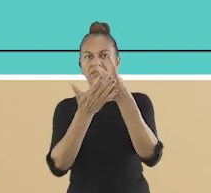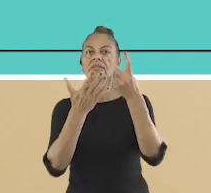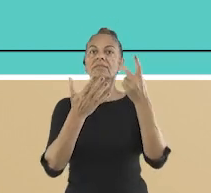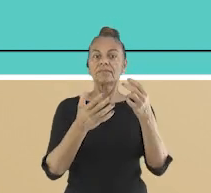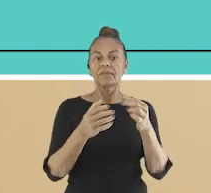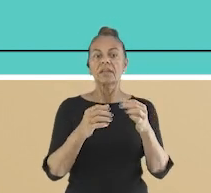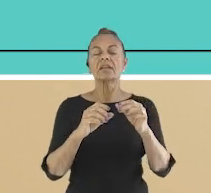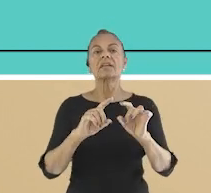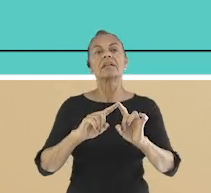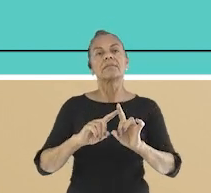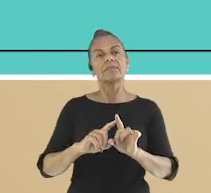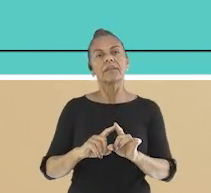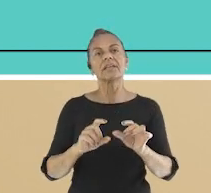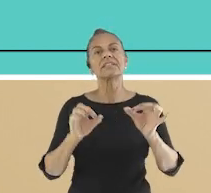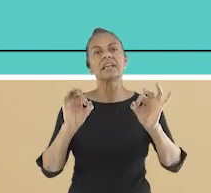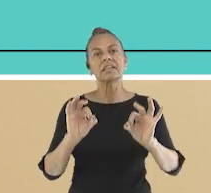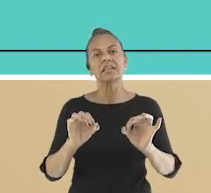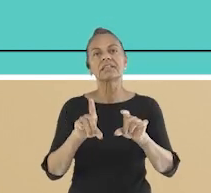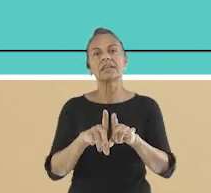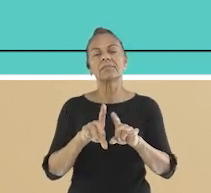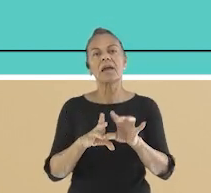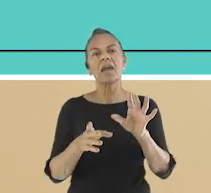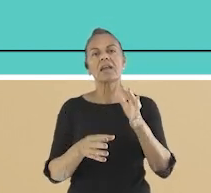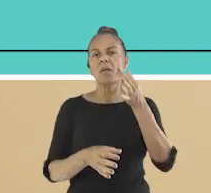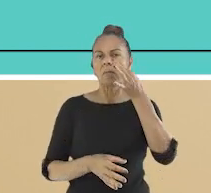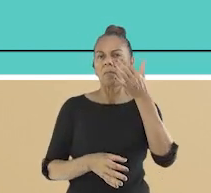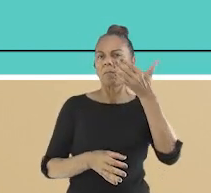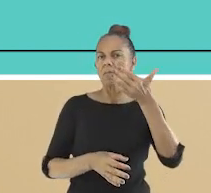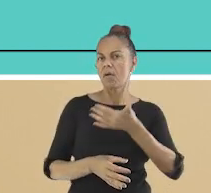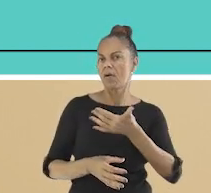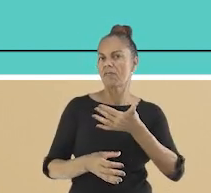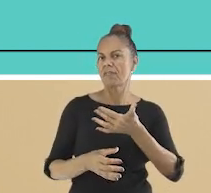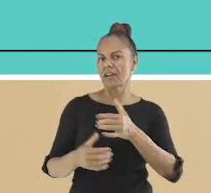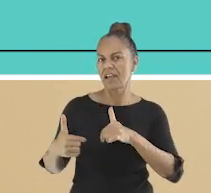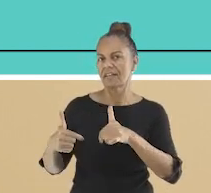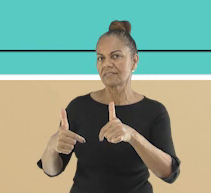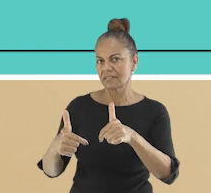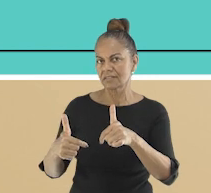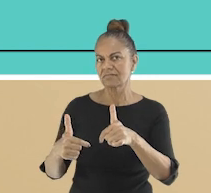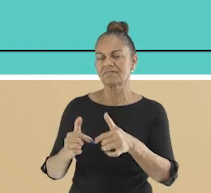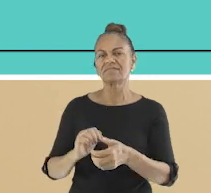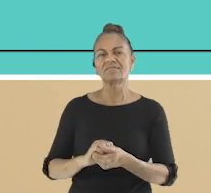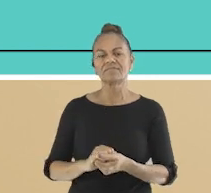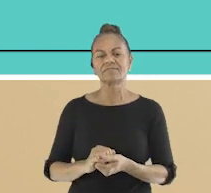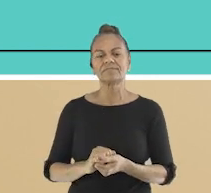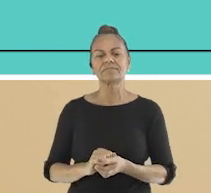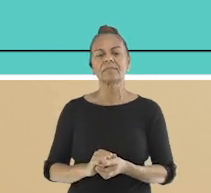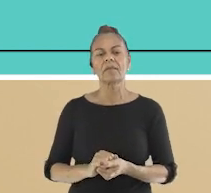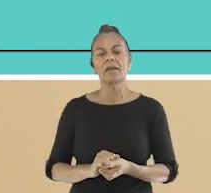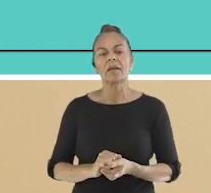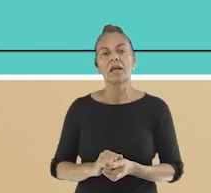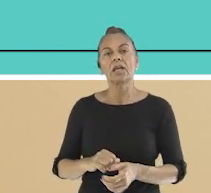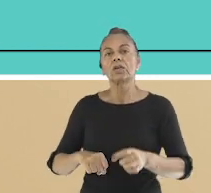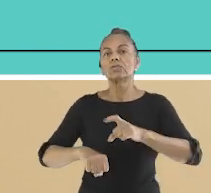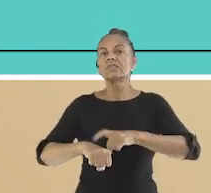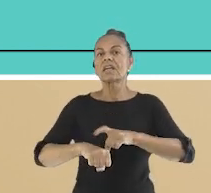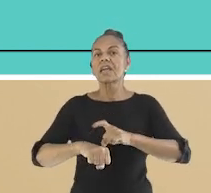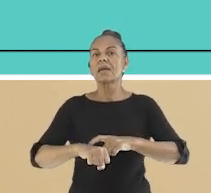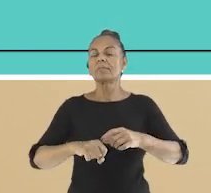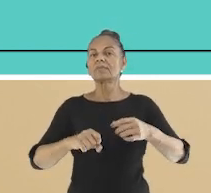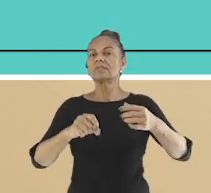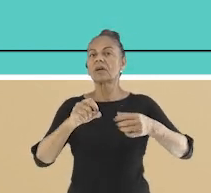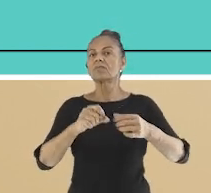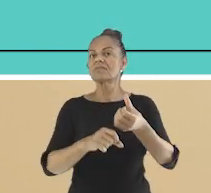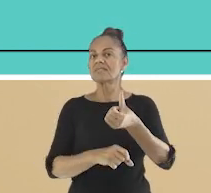certeza, trabalhando com reais possibilidades de concretização da ação verbal, ou com a certeza comprovada da realização